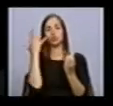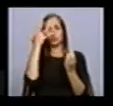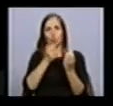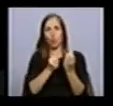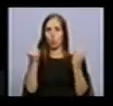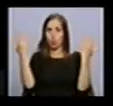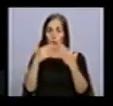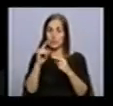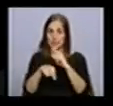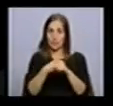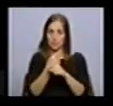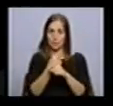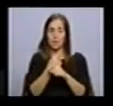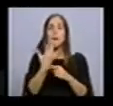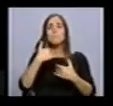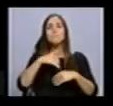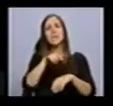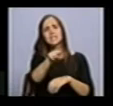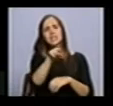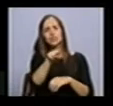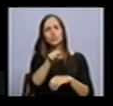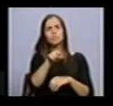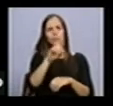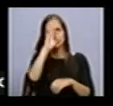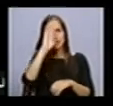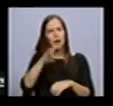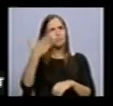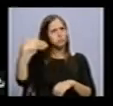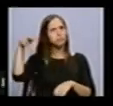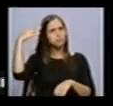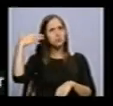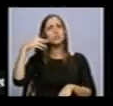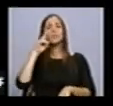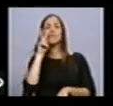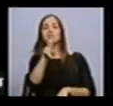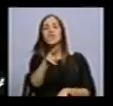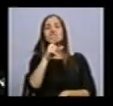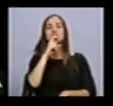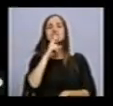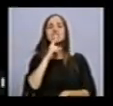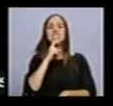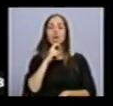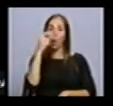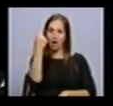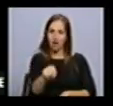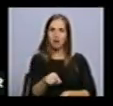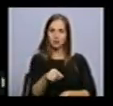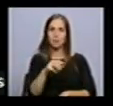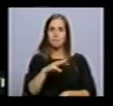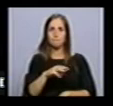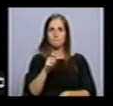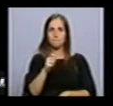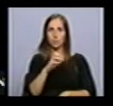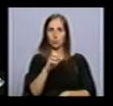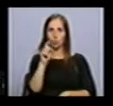mas curiosamente é um local onde nós já sabemos há algum tempo conseguimos encontrar gelo em Mercúrio. E o que